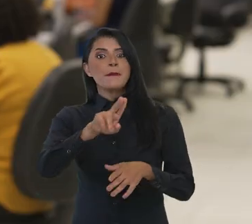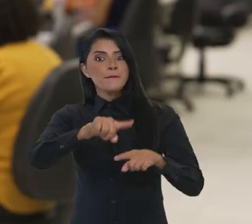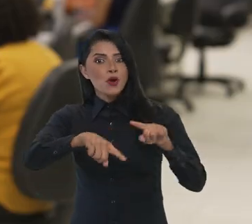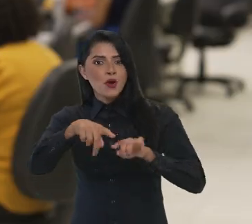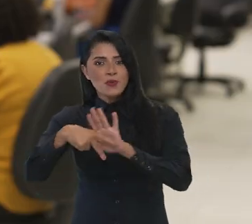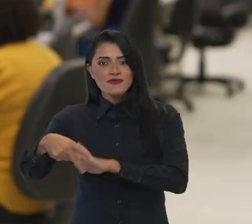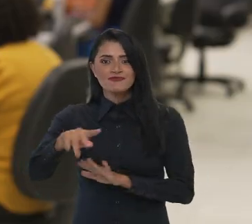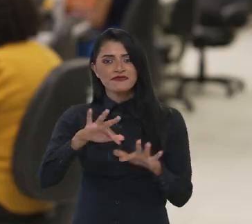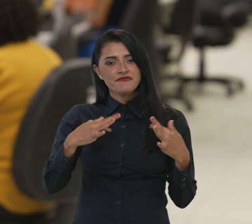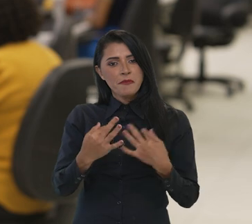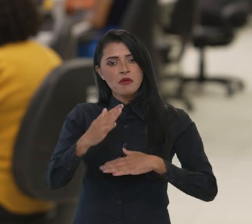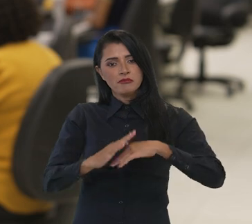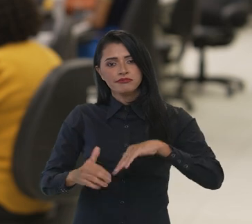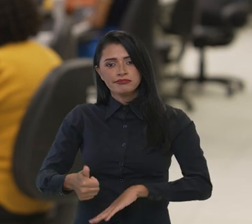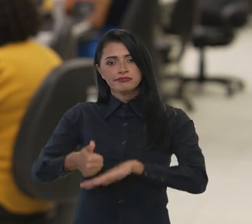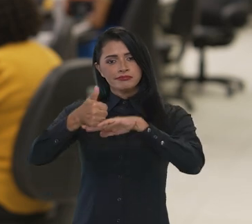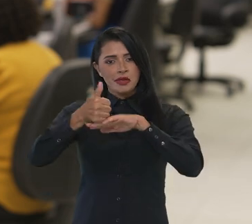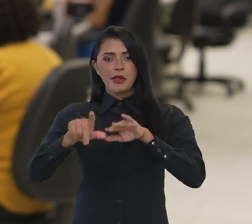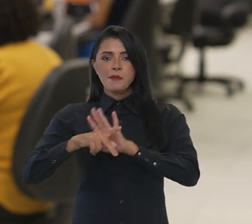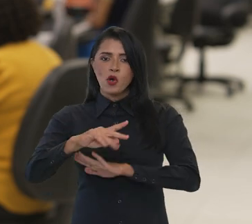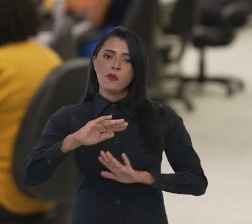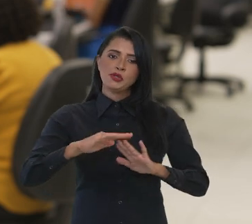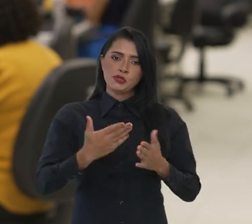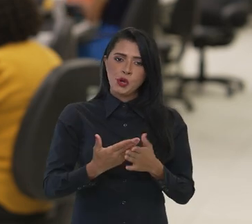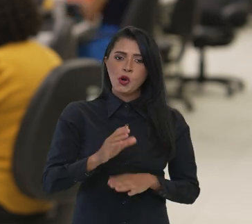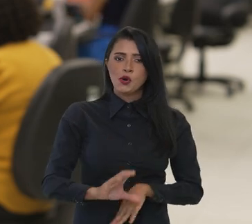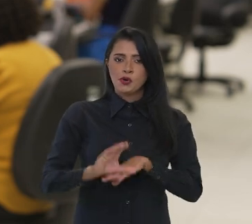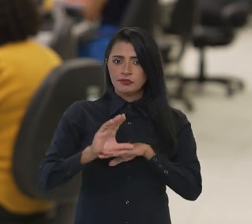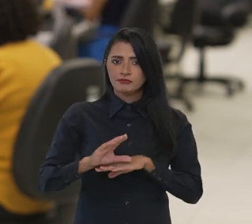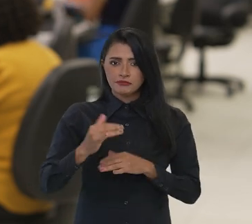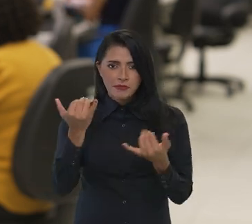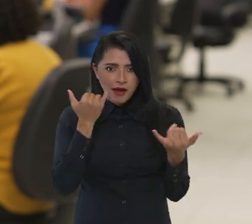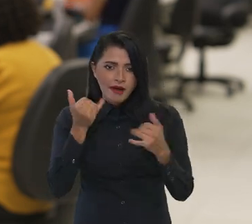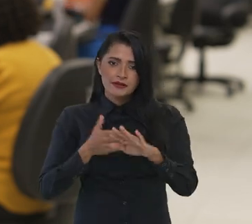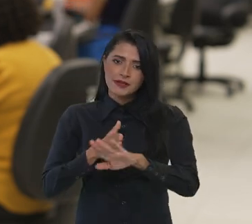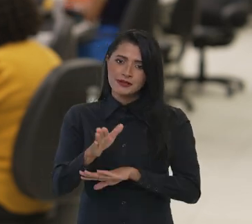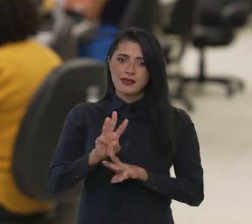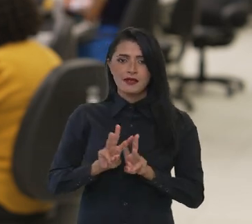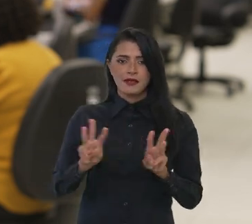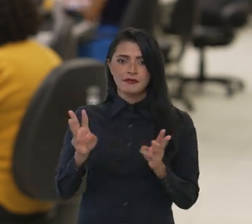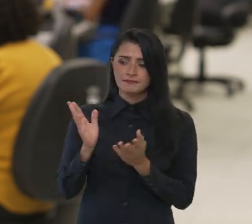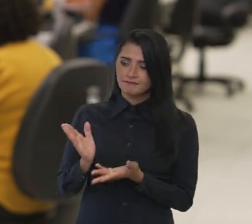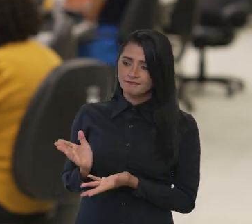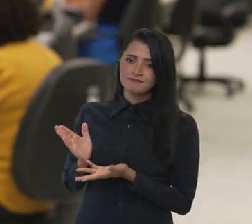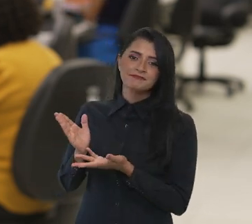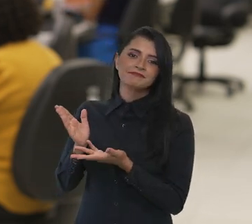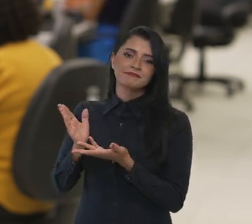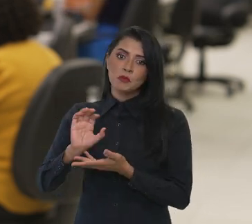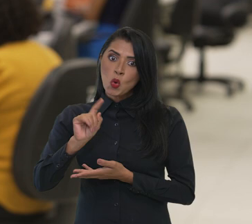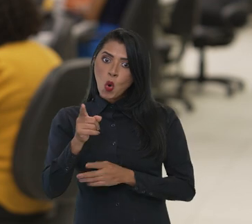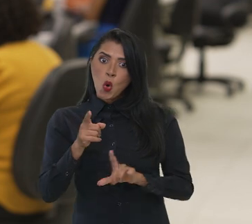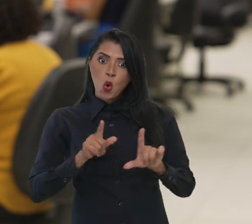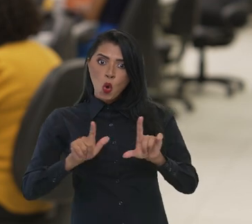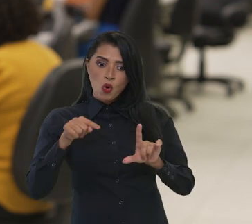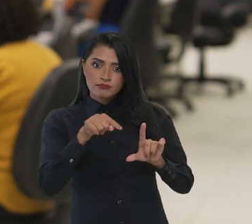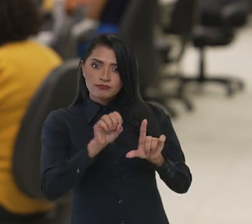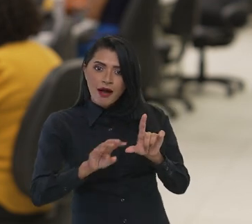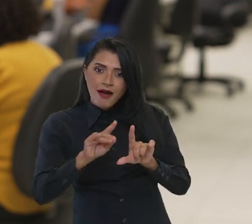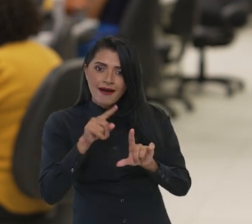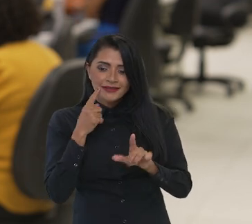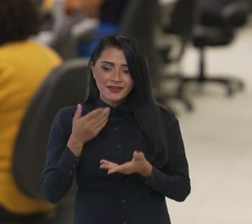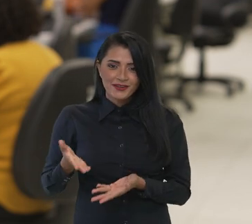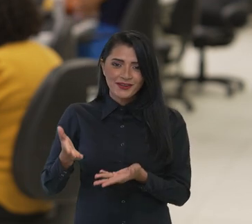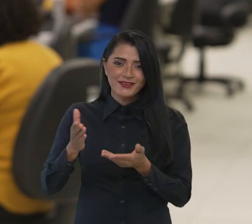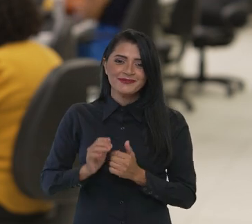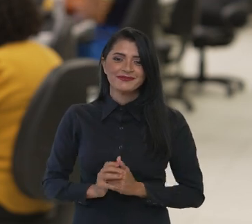para famílias, profissionais e conselhos escolares. Para saber mais, acesse gov.br/mec ou o QR